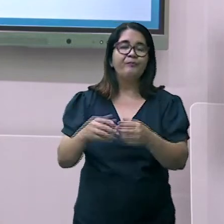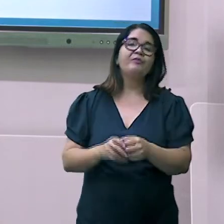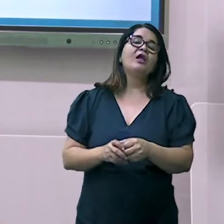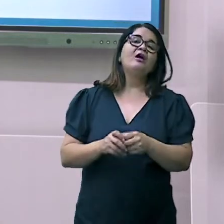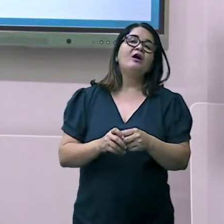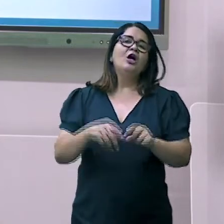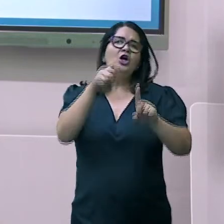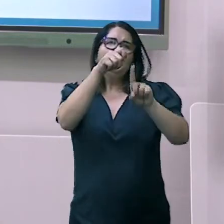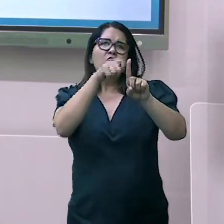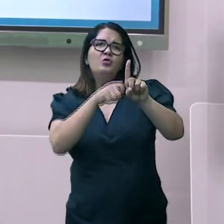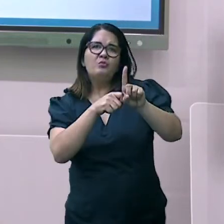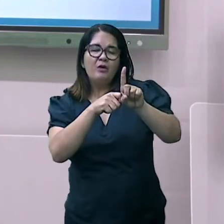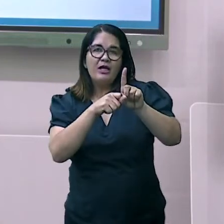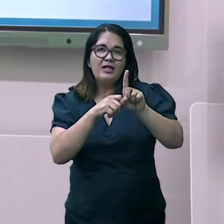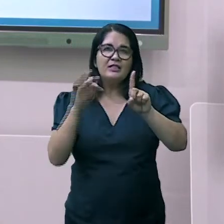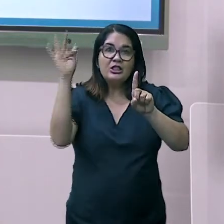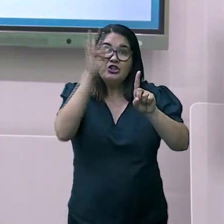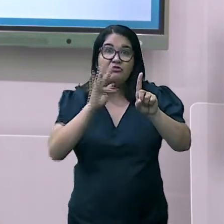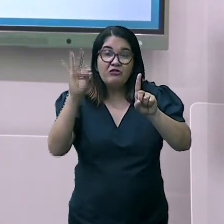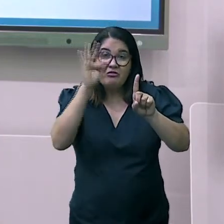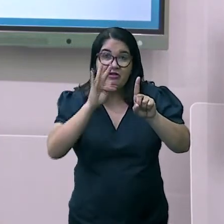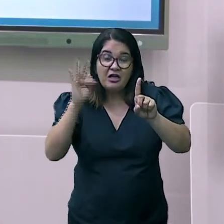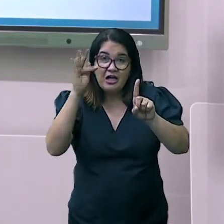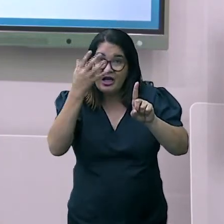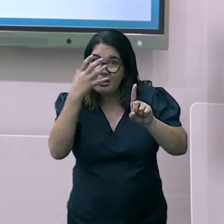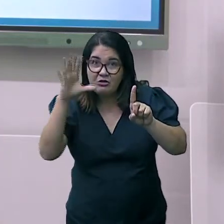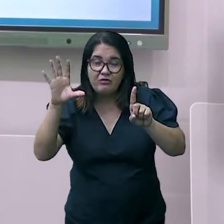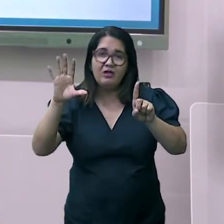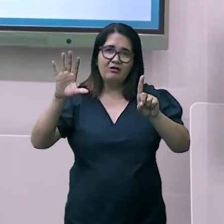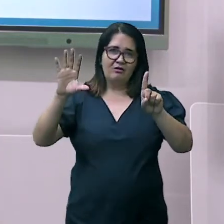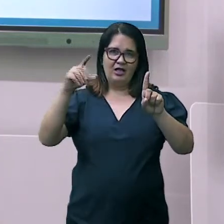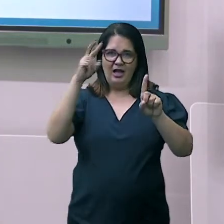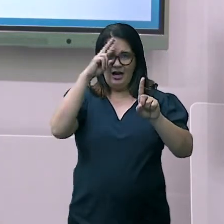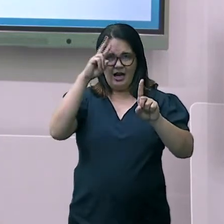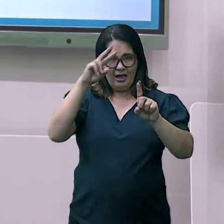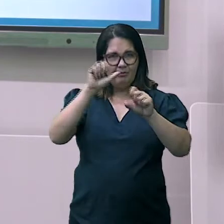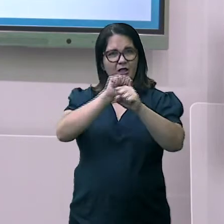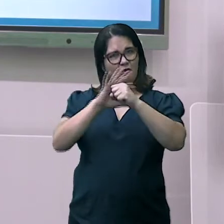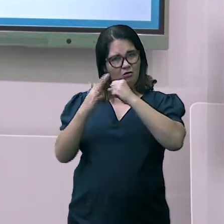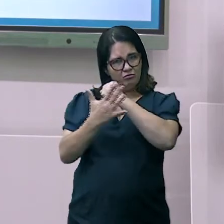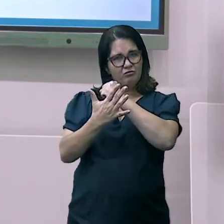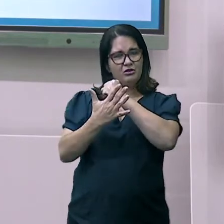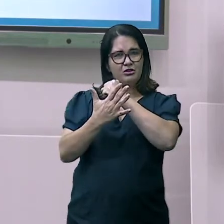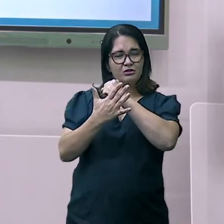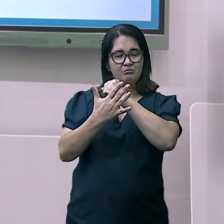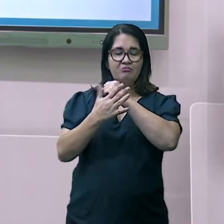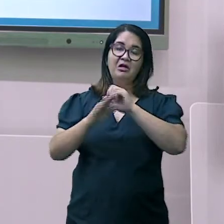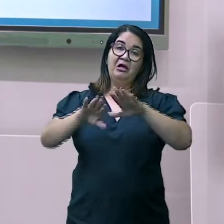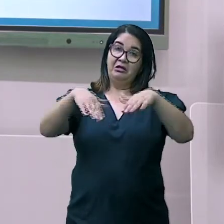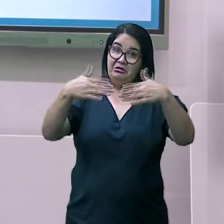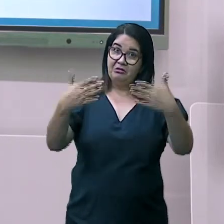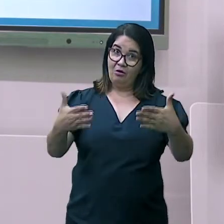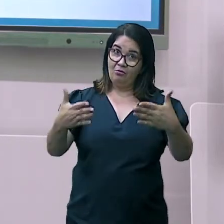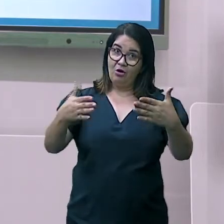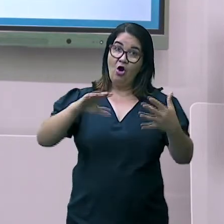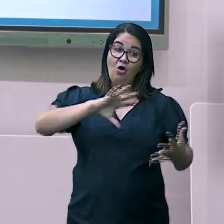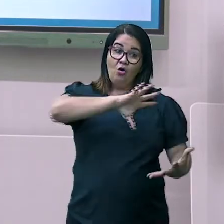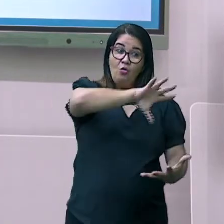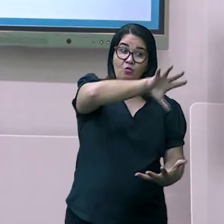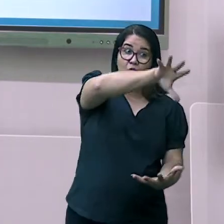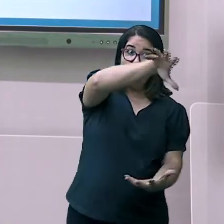fevereiro, surgiu uma grave ameaça, a Covid-19. Com isso, o mundo, de uma forma